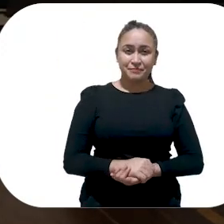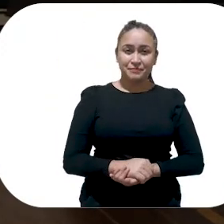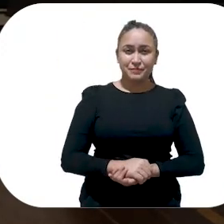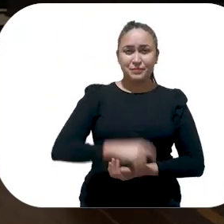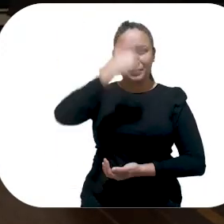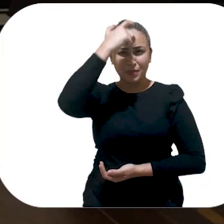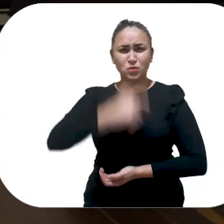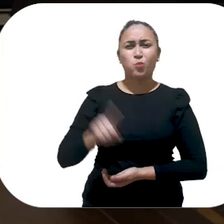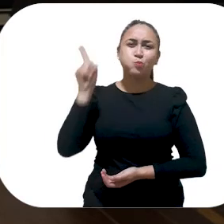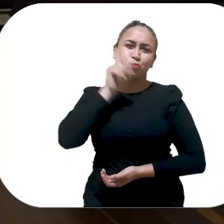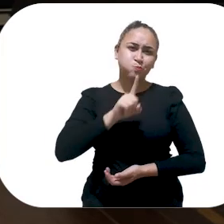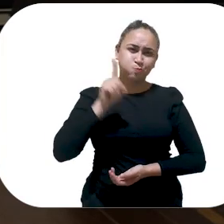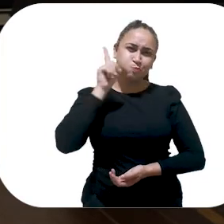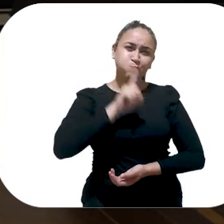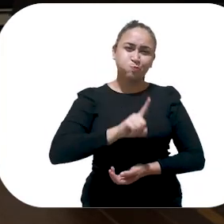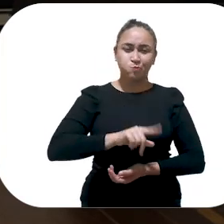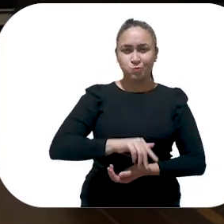sou americano,